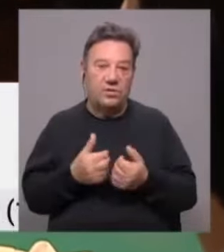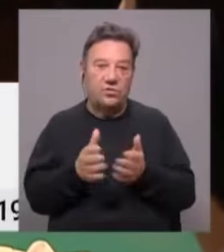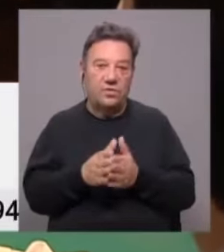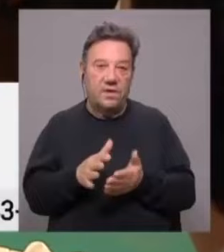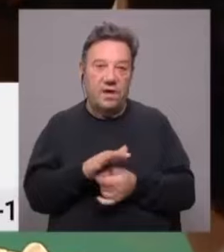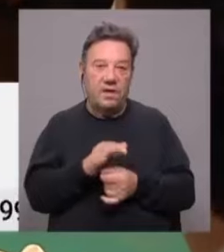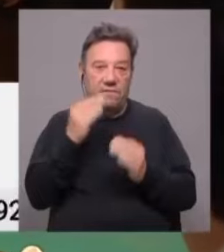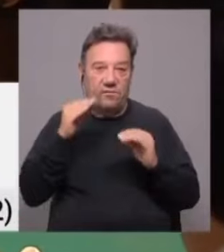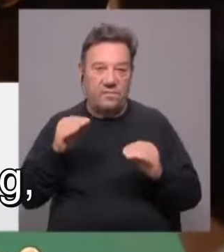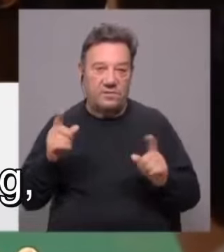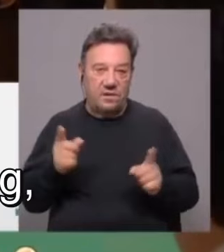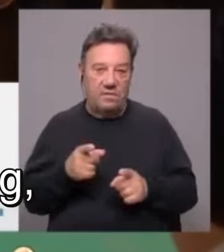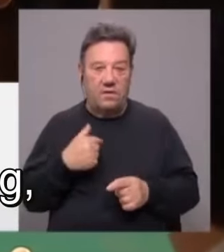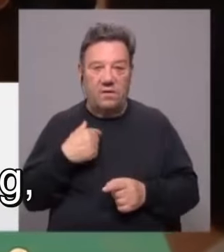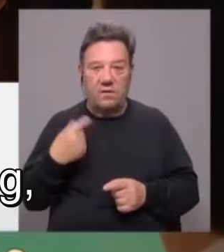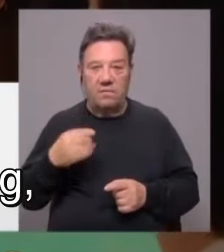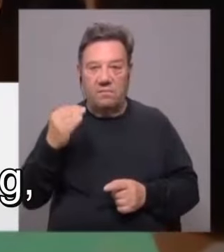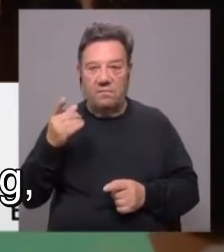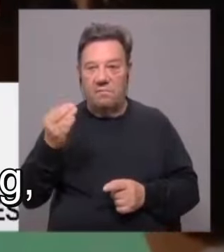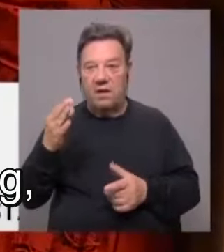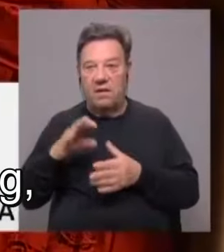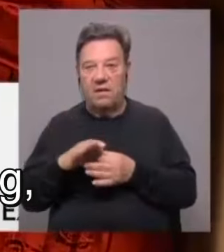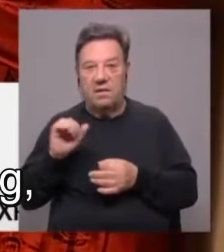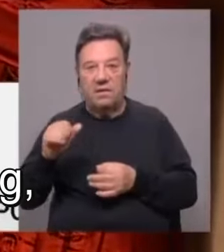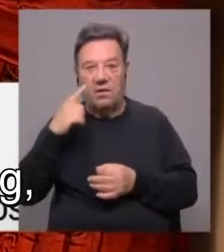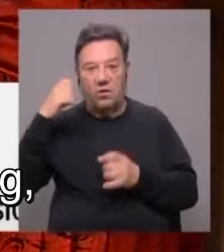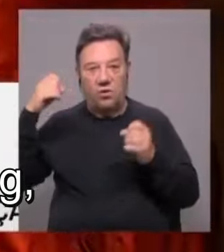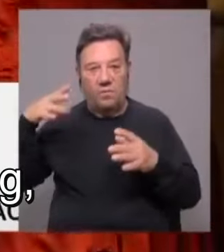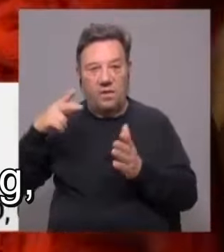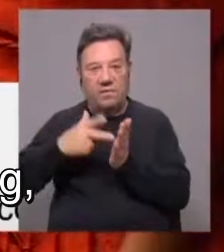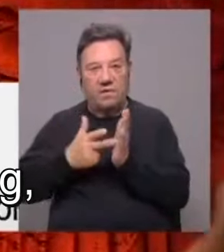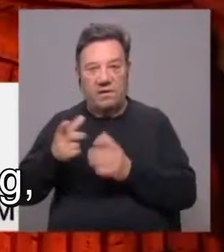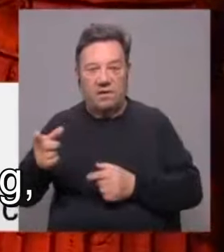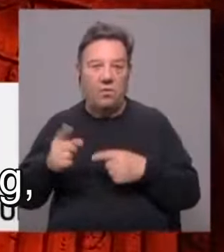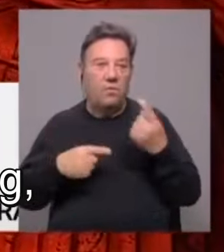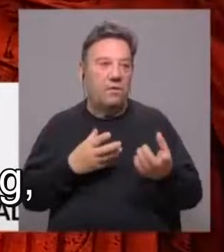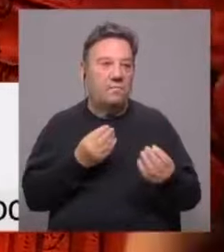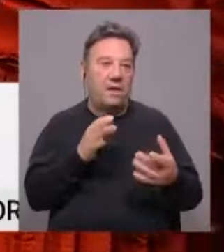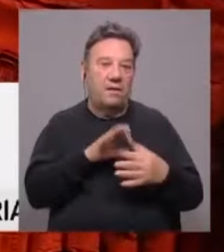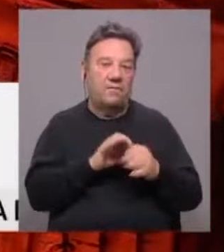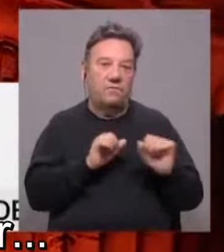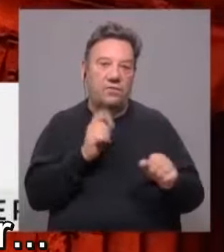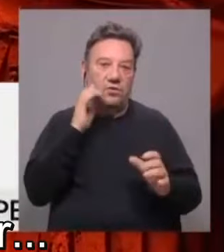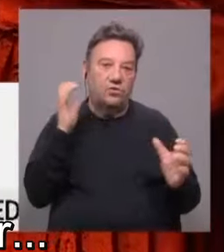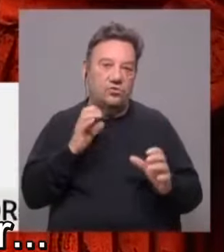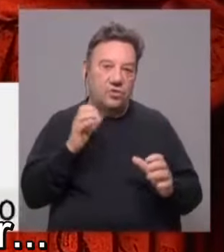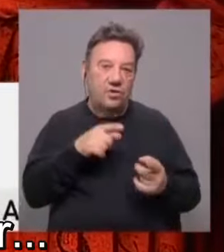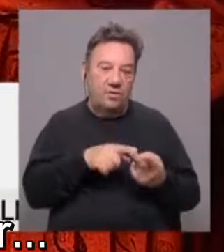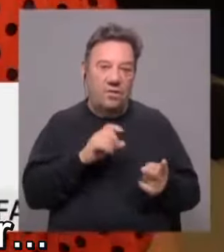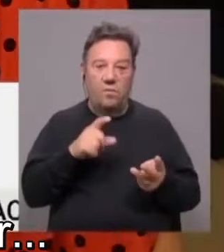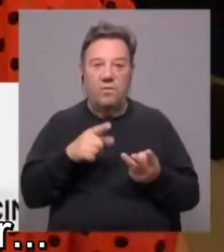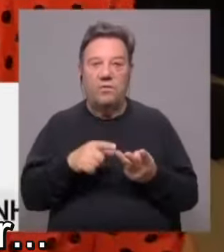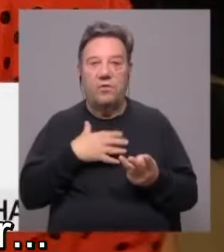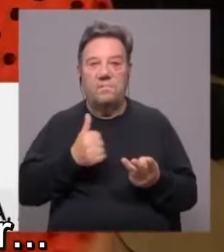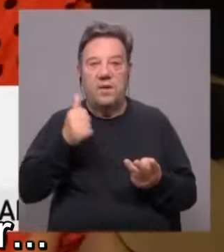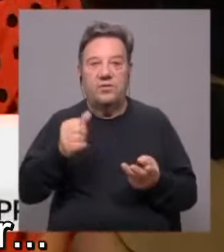as áreas de formação. Temos pessoas que são muito mais ligadas à luminotecnia, outras são muito mais ligadas à sonoplastia, outras